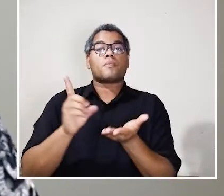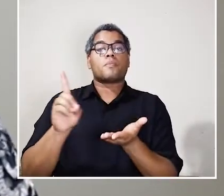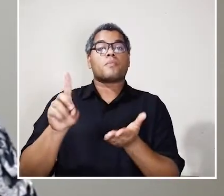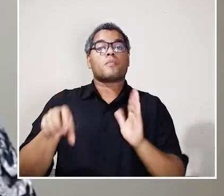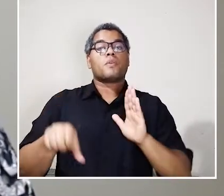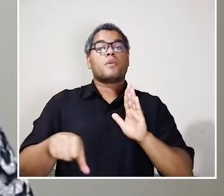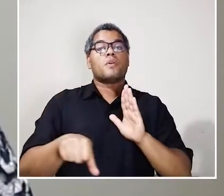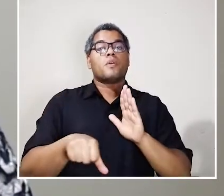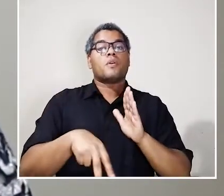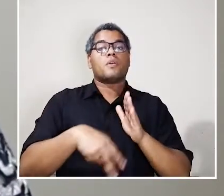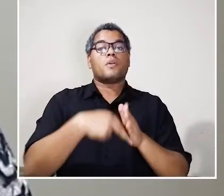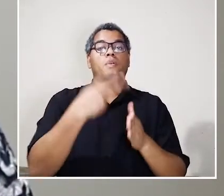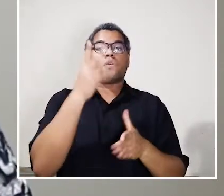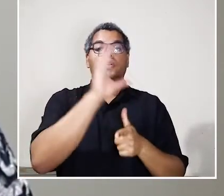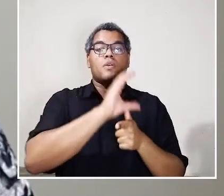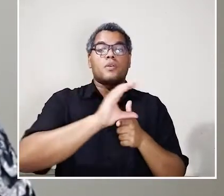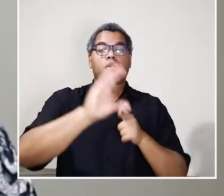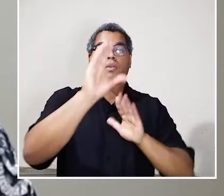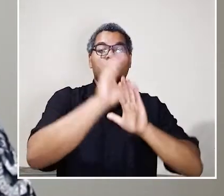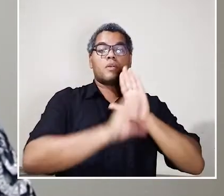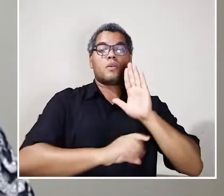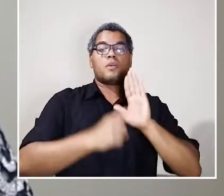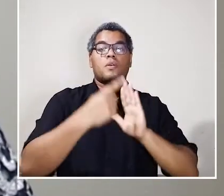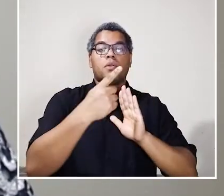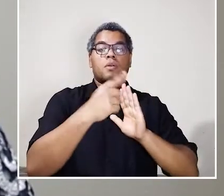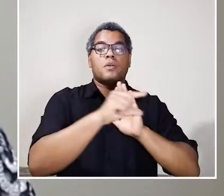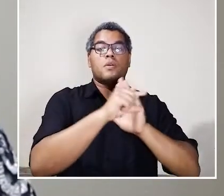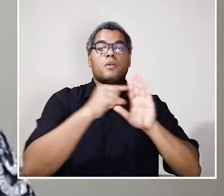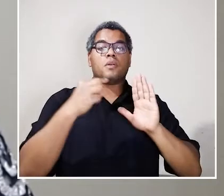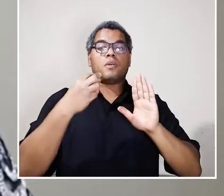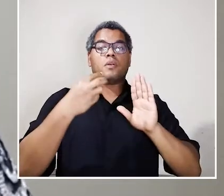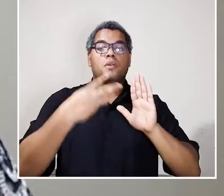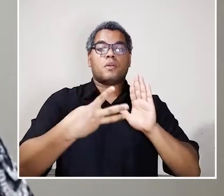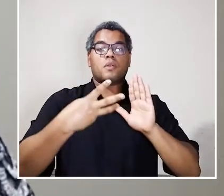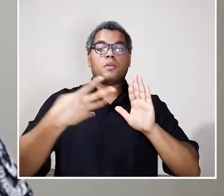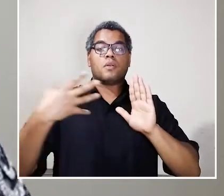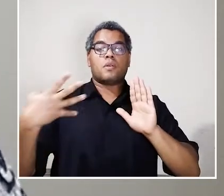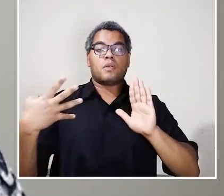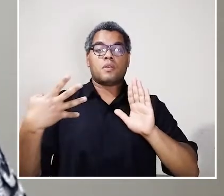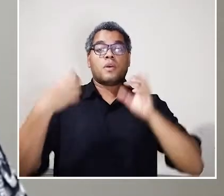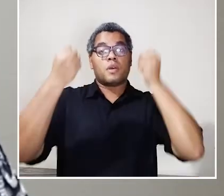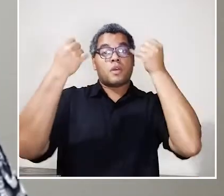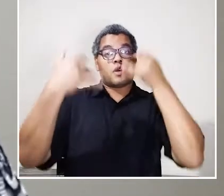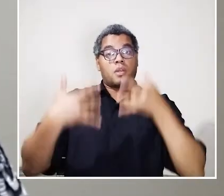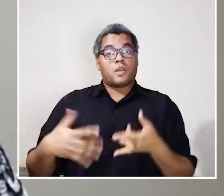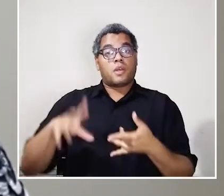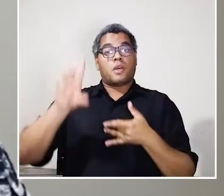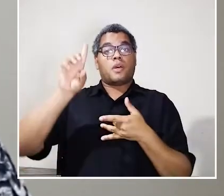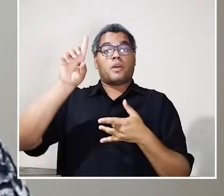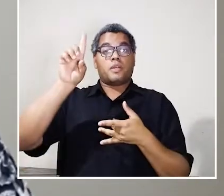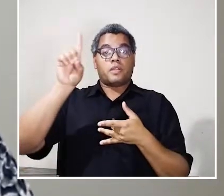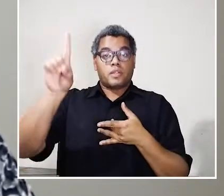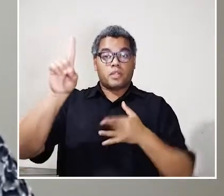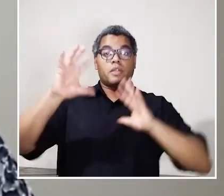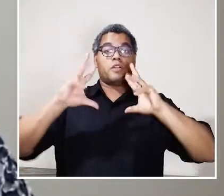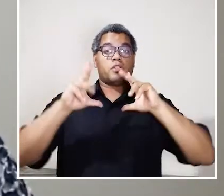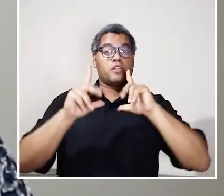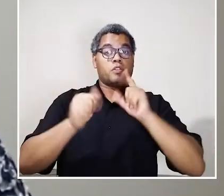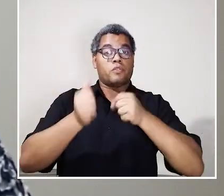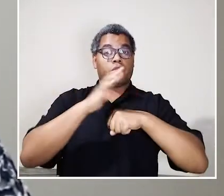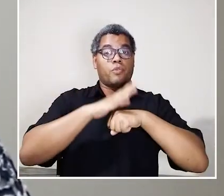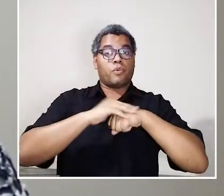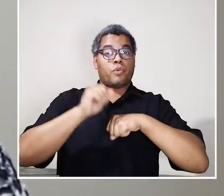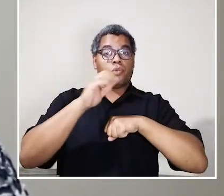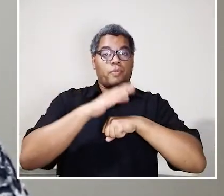Bíblia, 2 Coríntios, capítulo 1, versículos 3 e 4, que diz sobre o Deus de toda